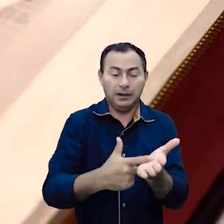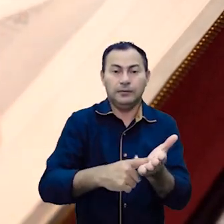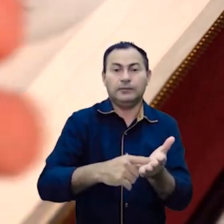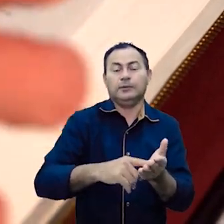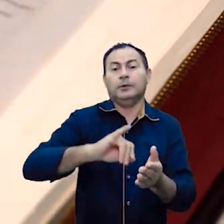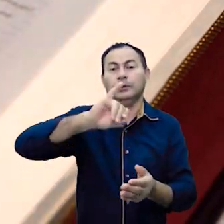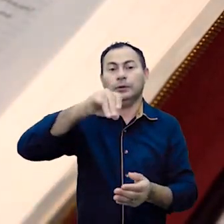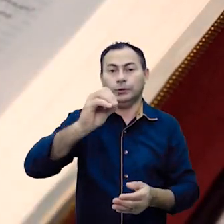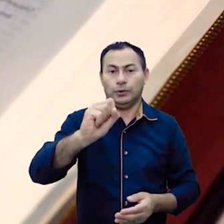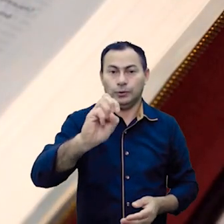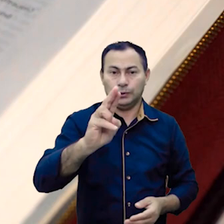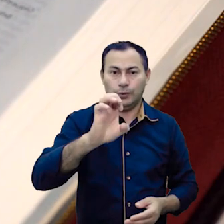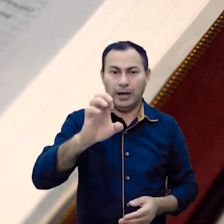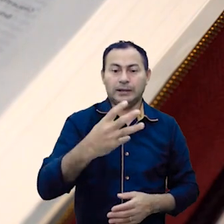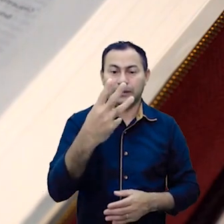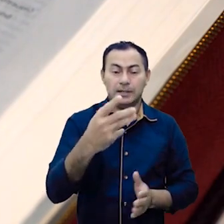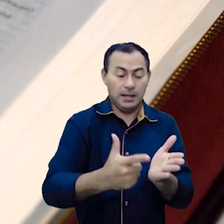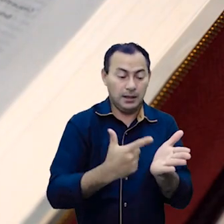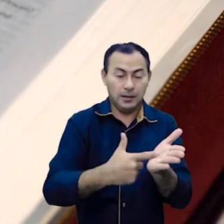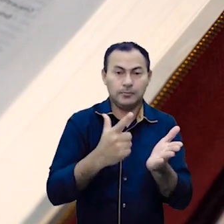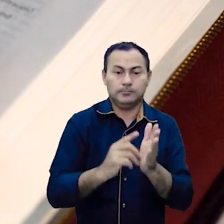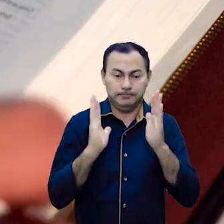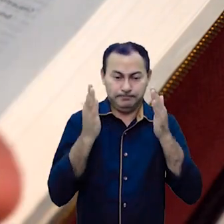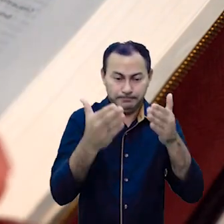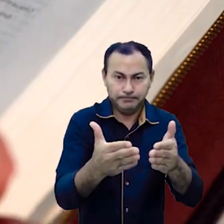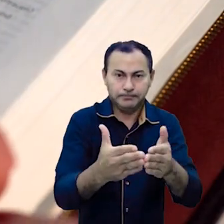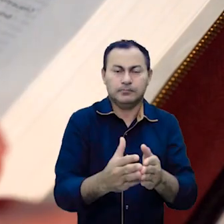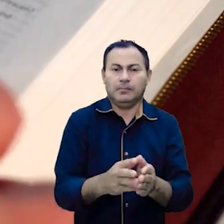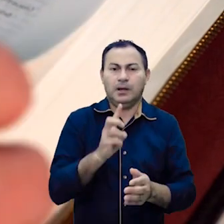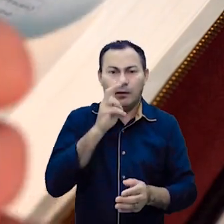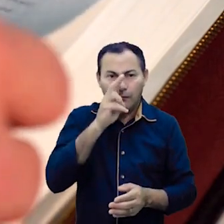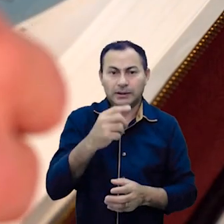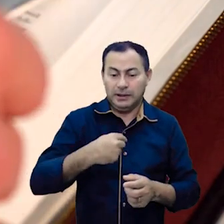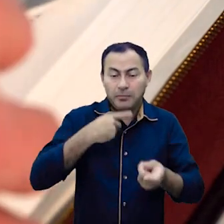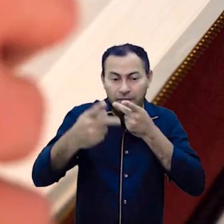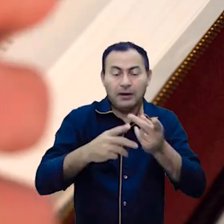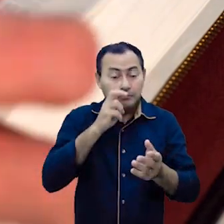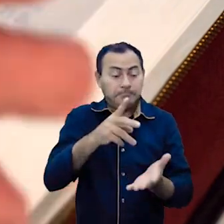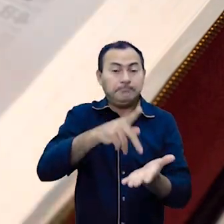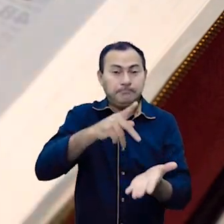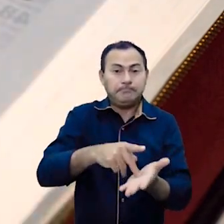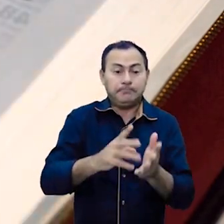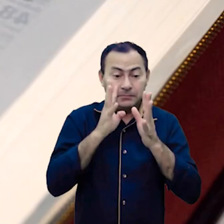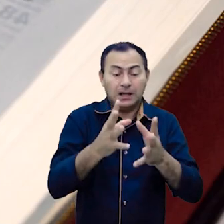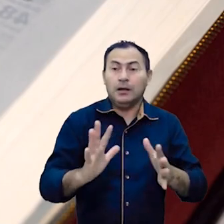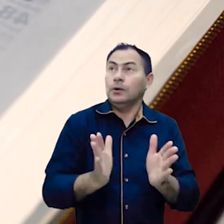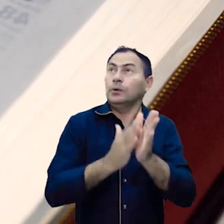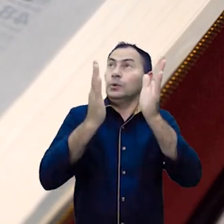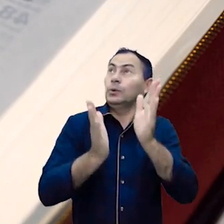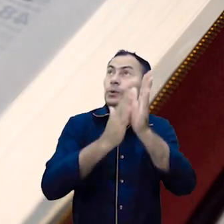terminam de uma forma similar esses três livros se fecham com uma tremenda e eu quero dizer tremenda mesmo